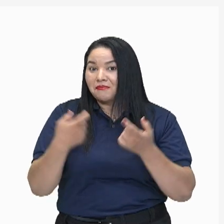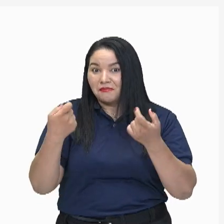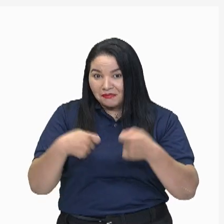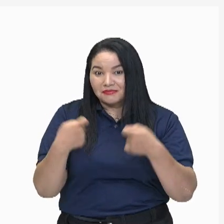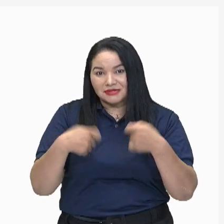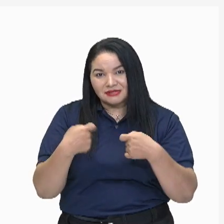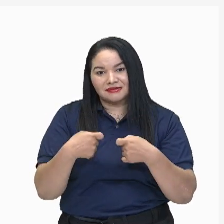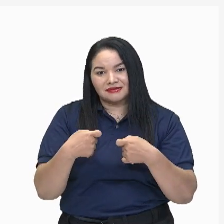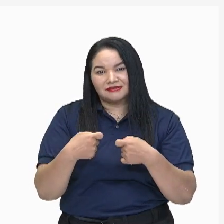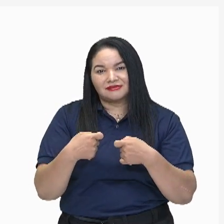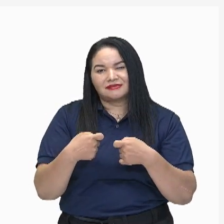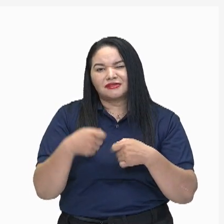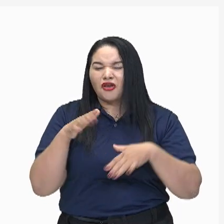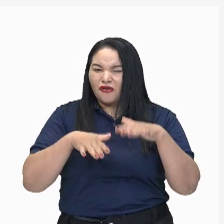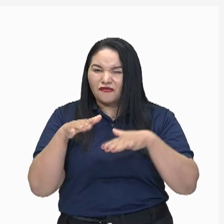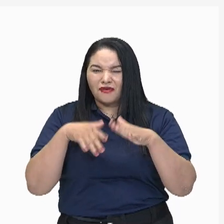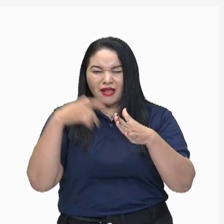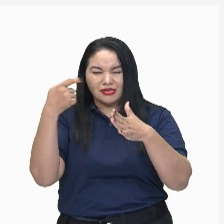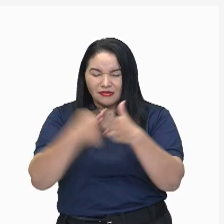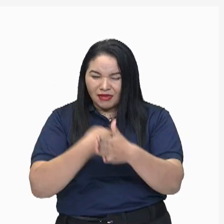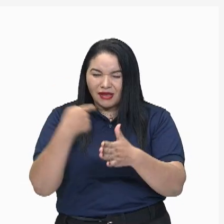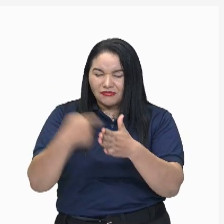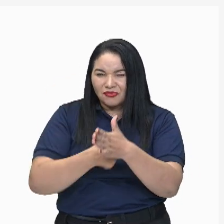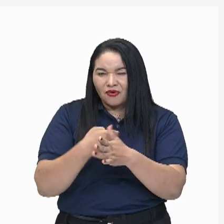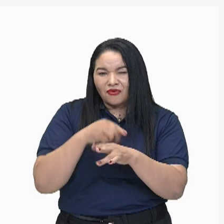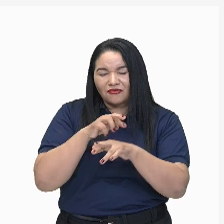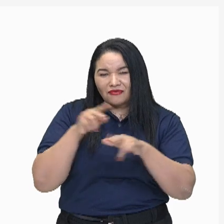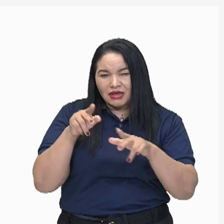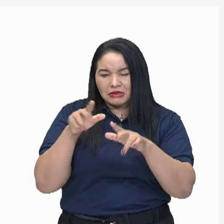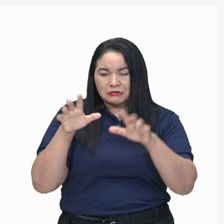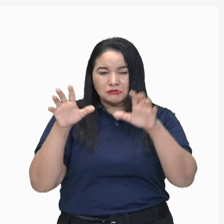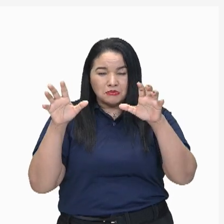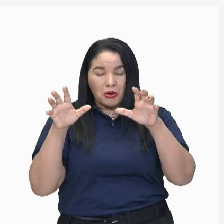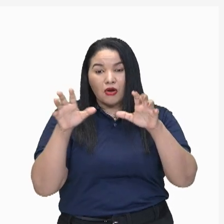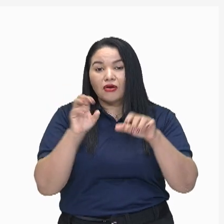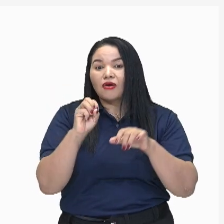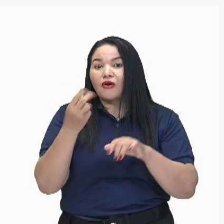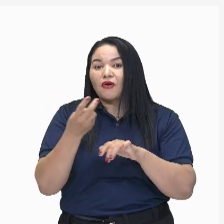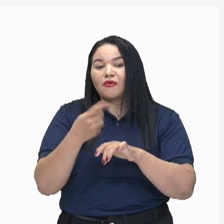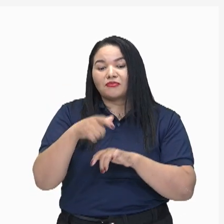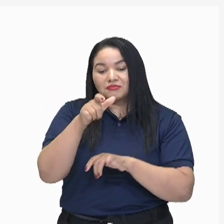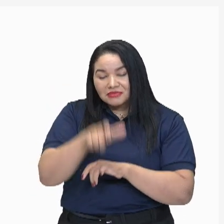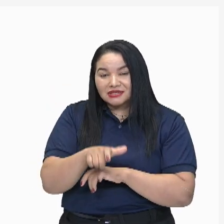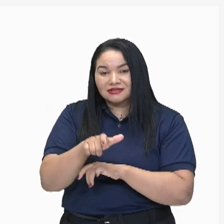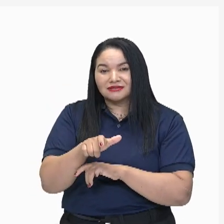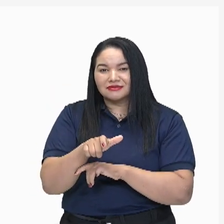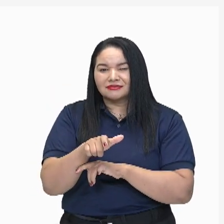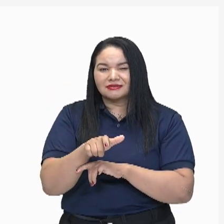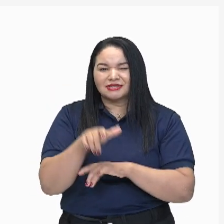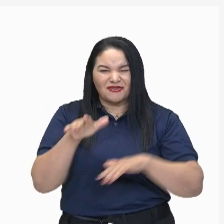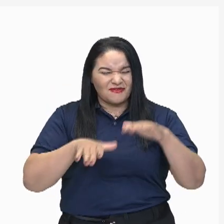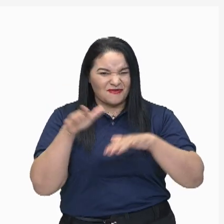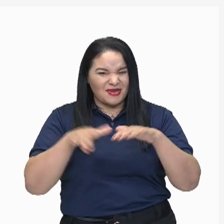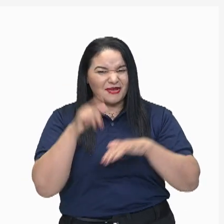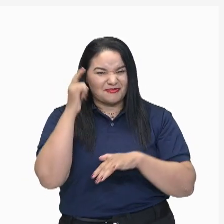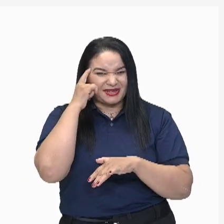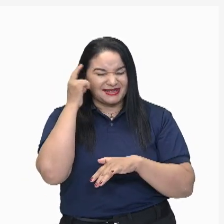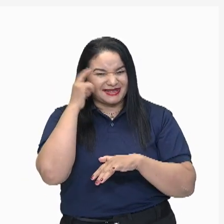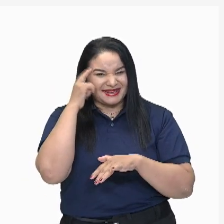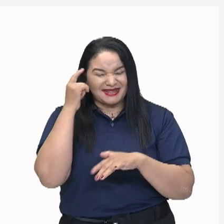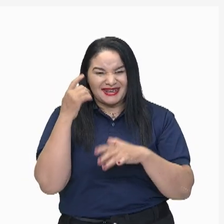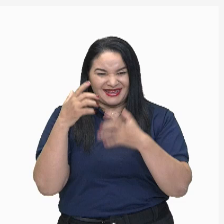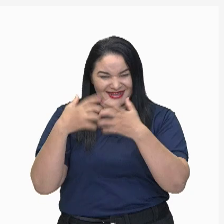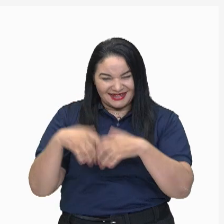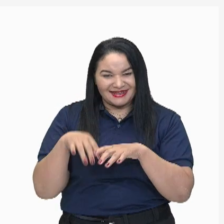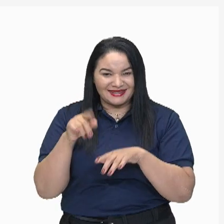já não se perguntou, sou um monstro ou isto é ser uma pessoa? São aqueles pensamentos que nós temos, né? E que